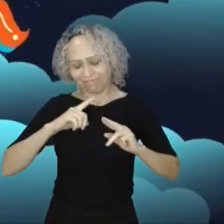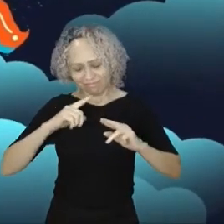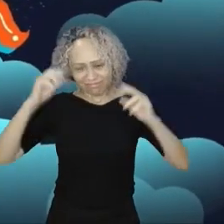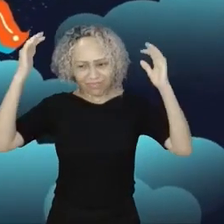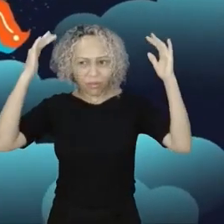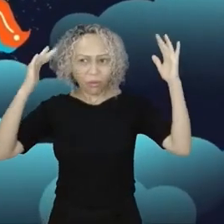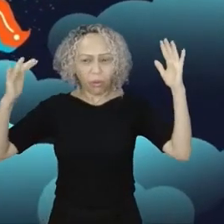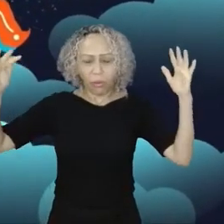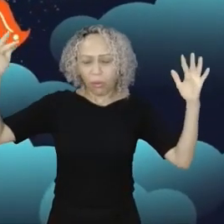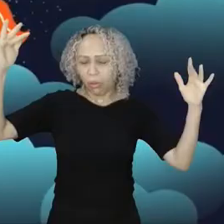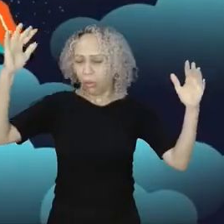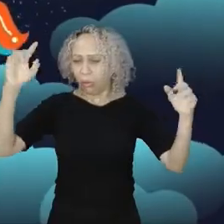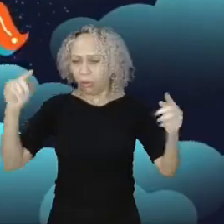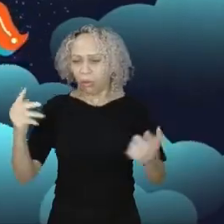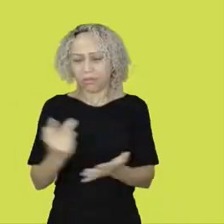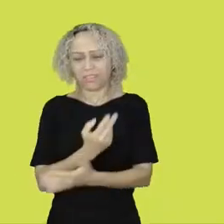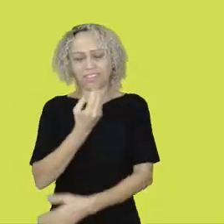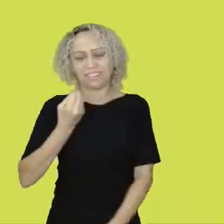viver.